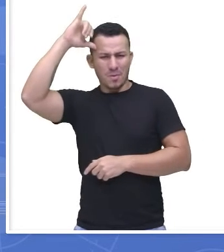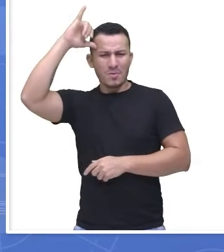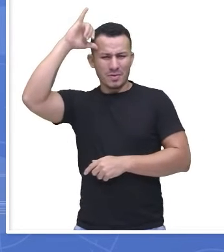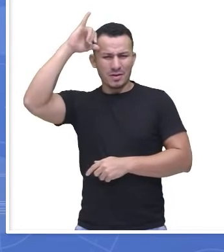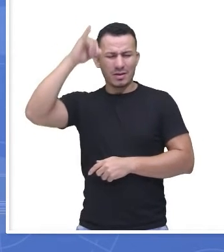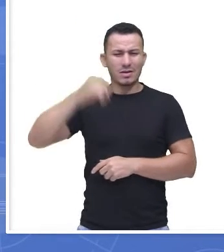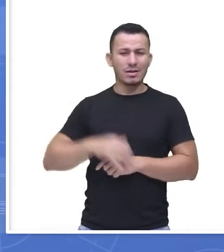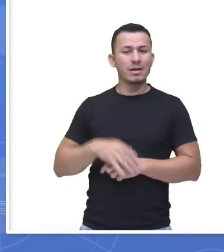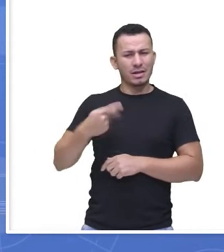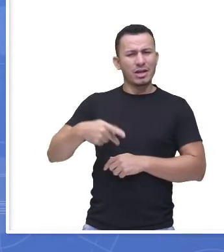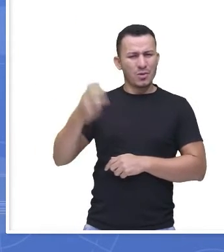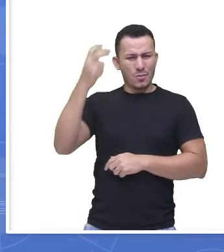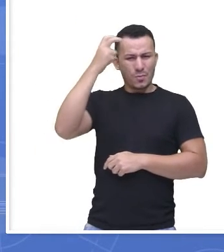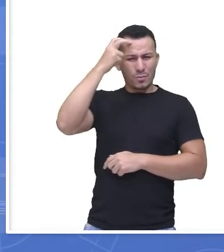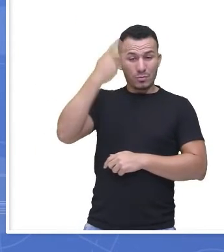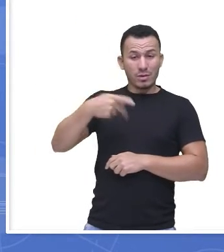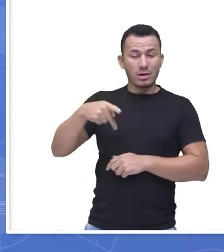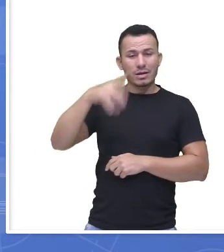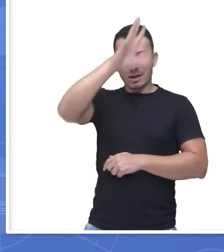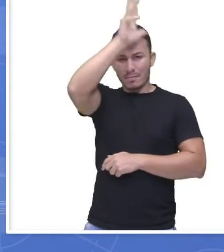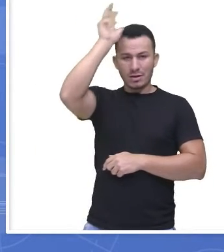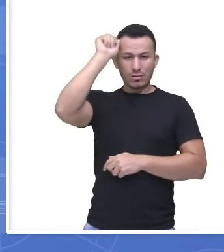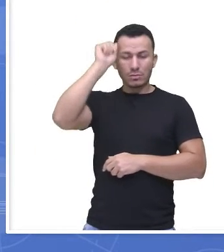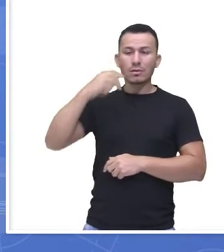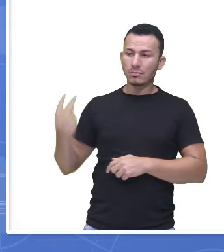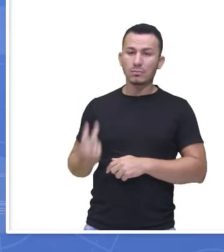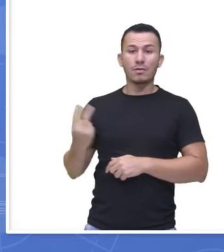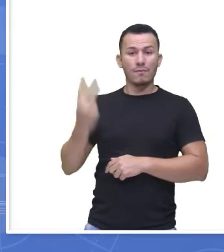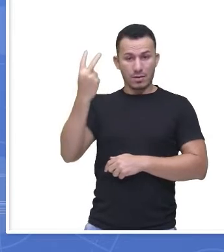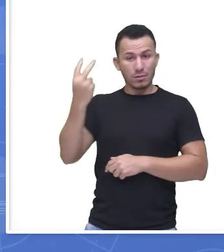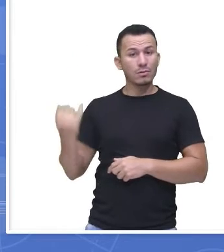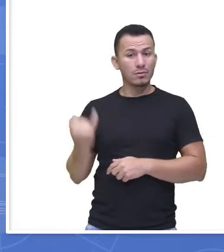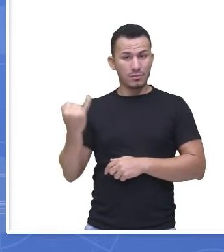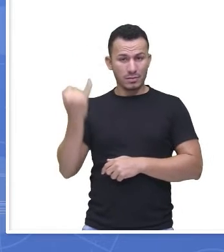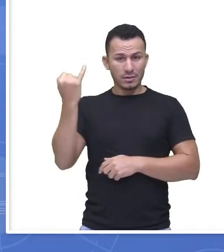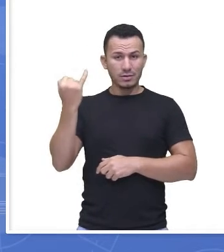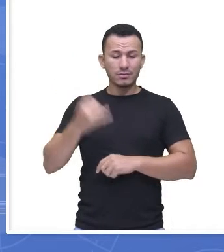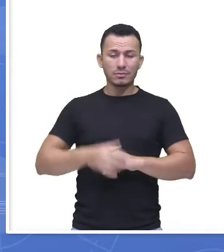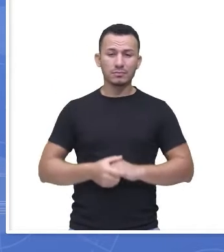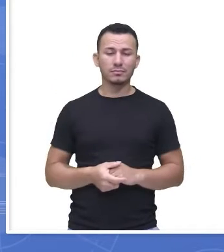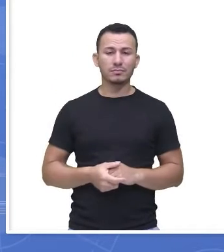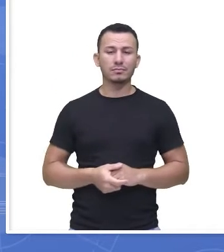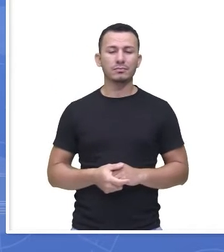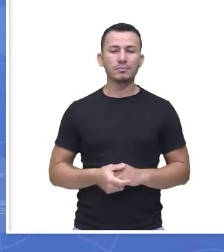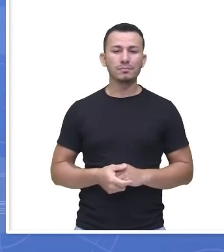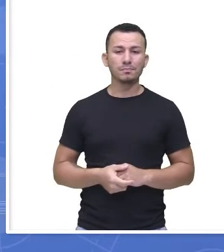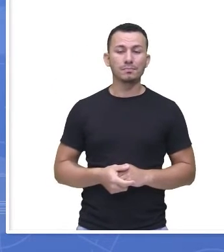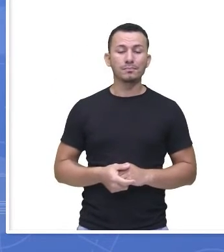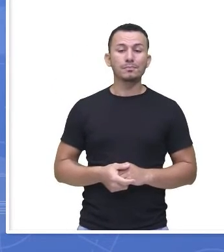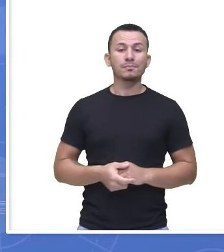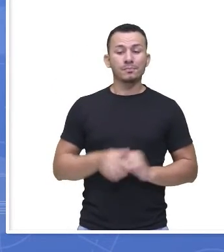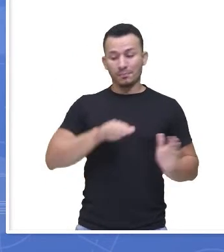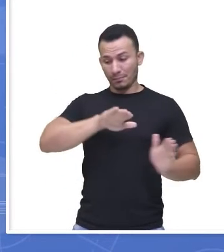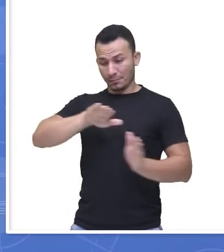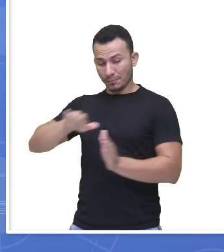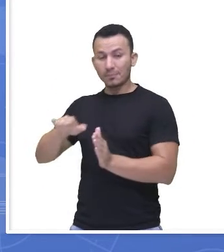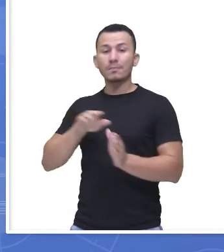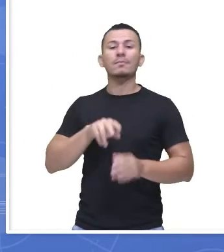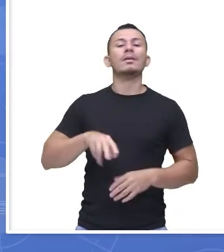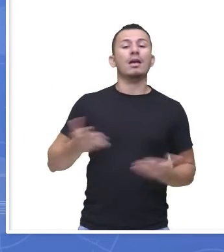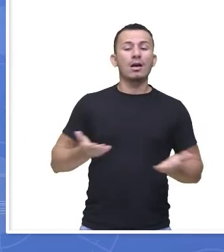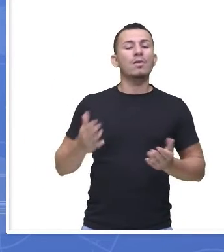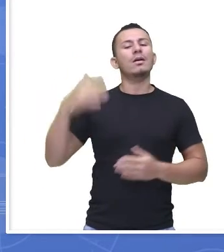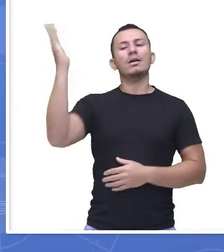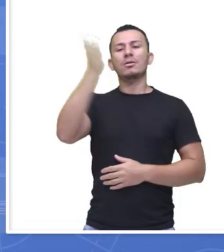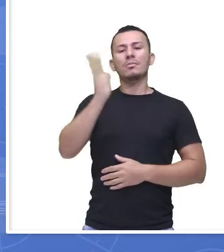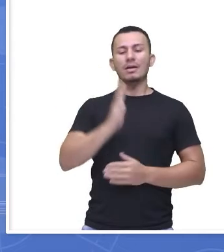vai fortalecendo e valorizando. E falando dessa questão da cultura em geral, nós vamos falar do